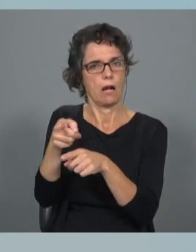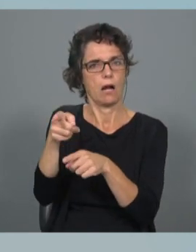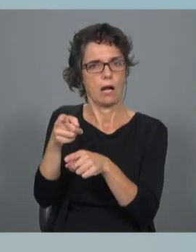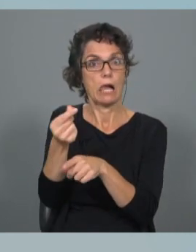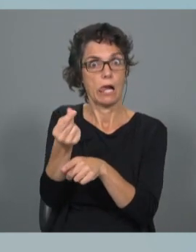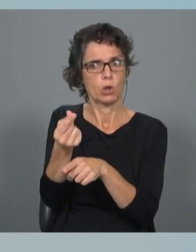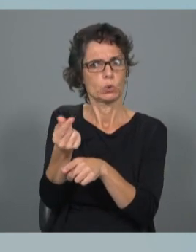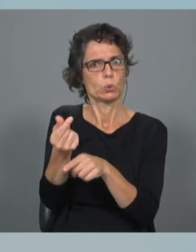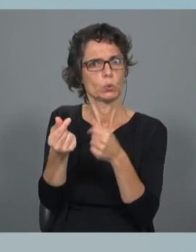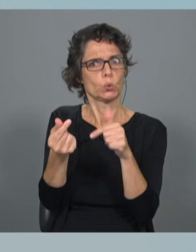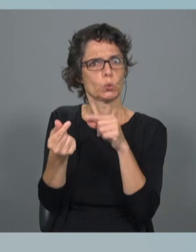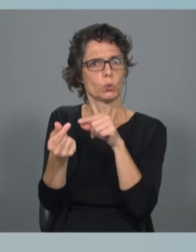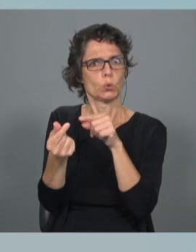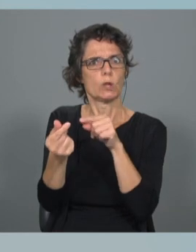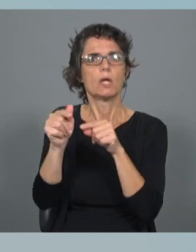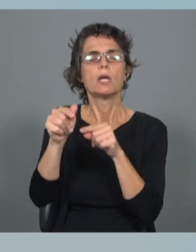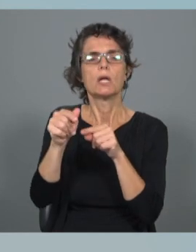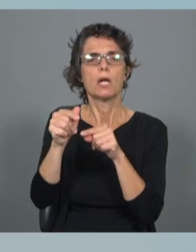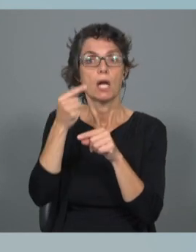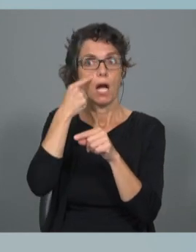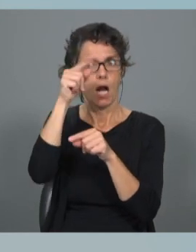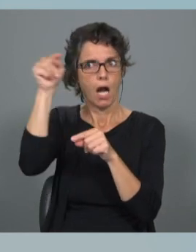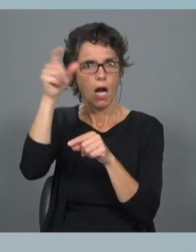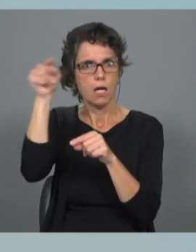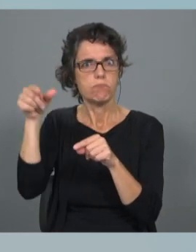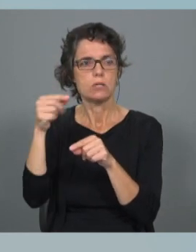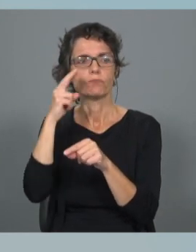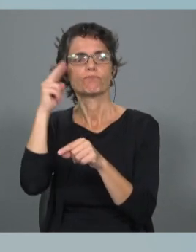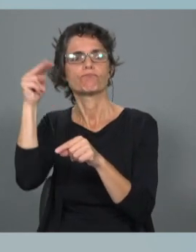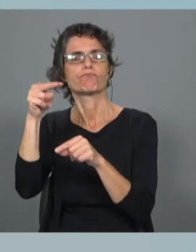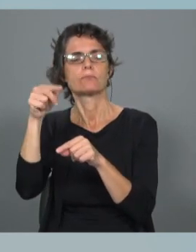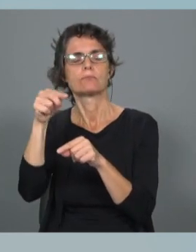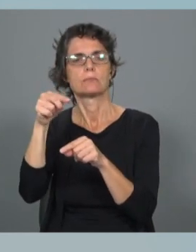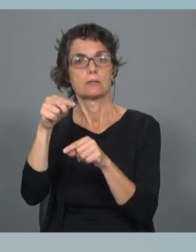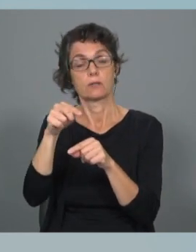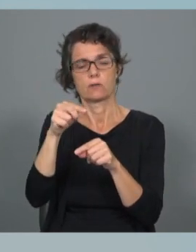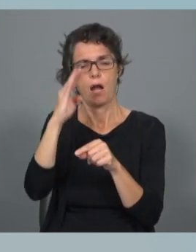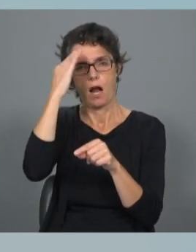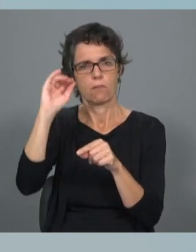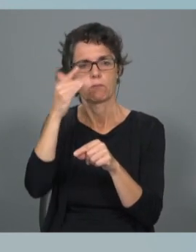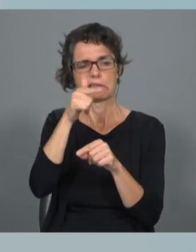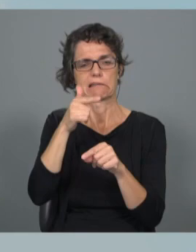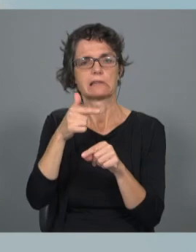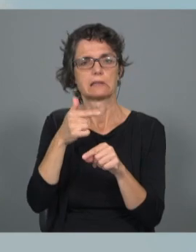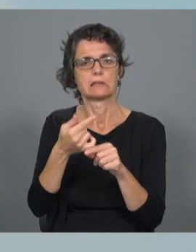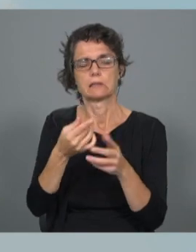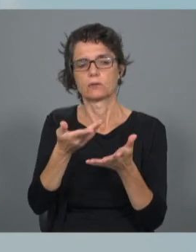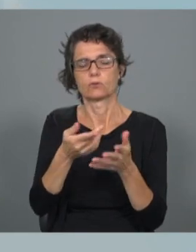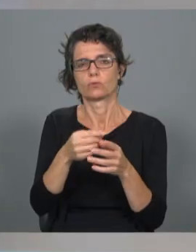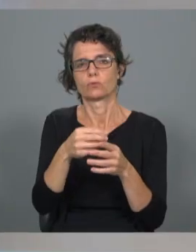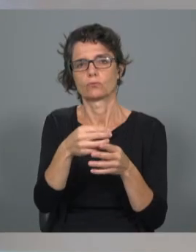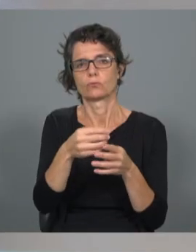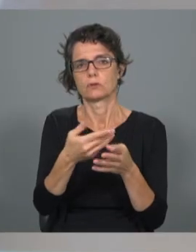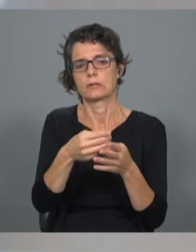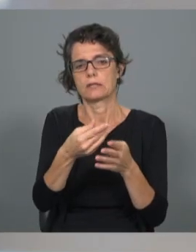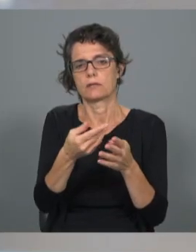interessados. E essa, com certeza, será uma das muitas motivações que ali estão presentes, com certeza. Como é que tem